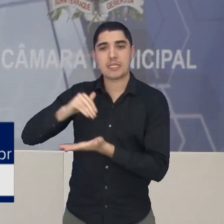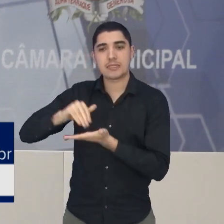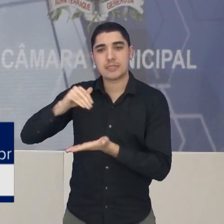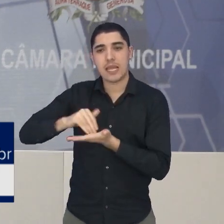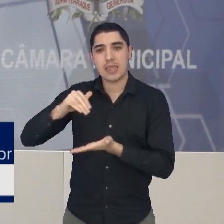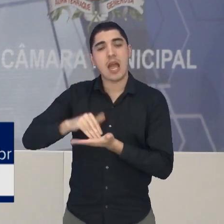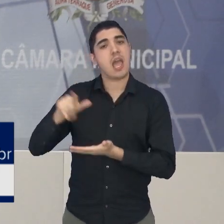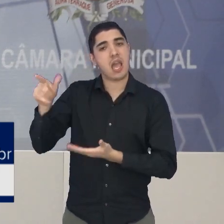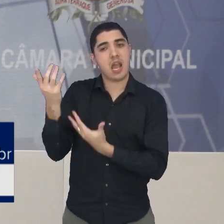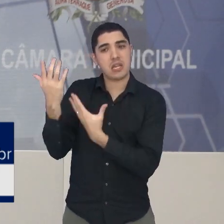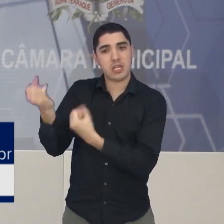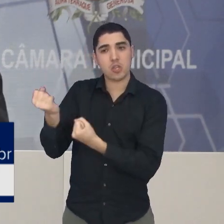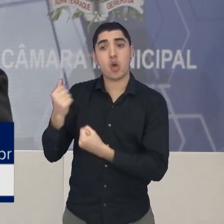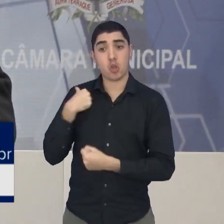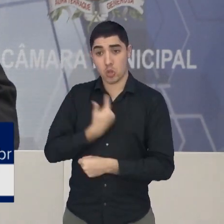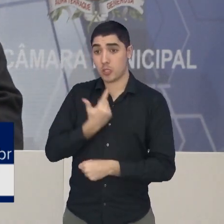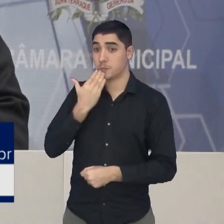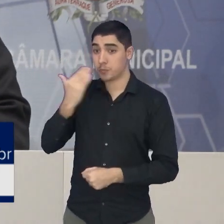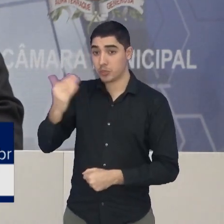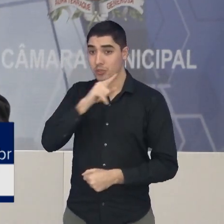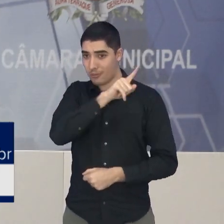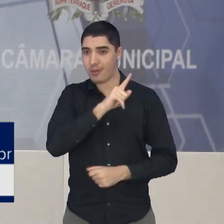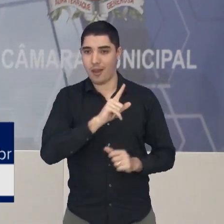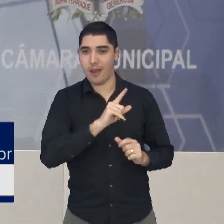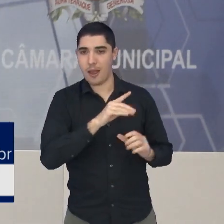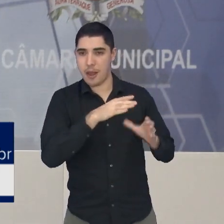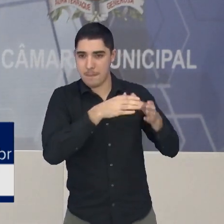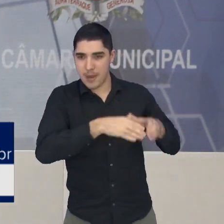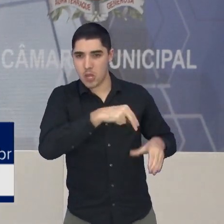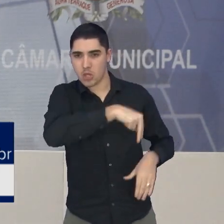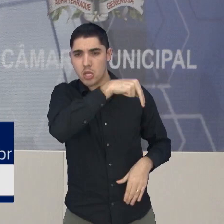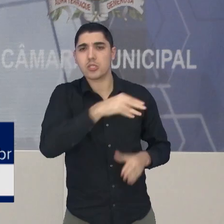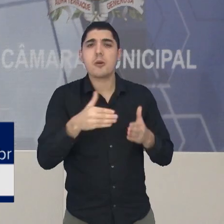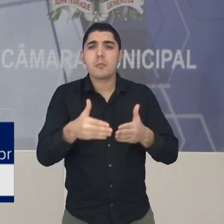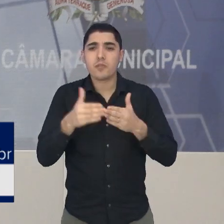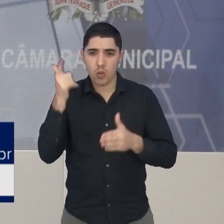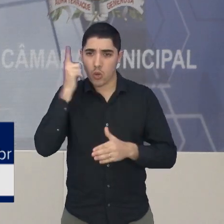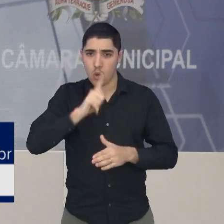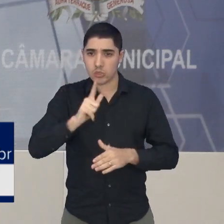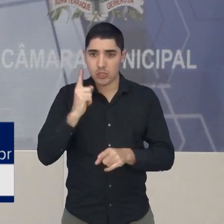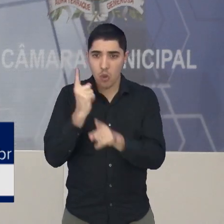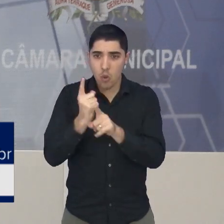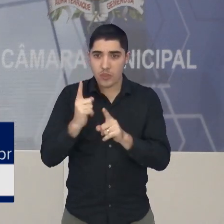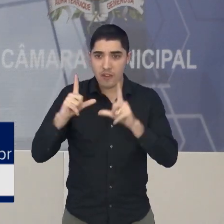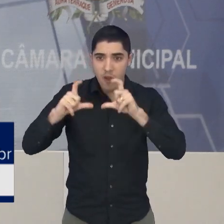atender o pedido da nossa comunidade. Por favor, ô Betão, conseguiu achar as fotos aí, Beto?